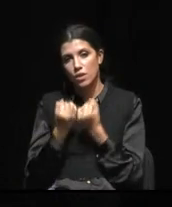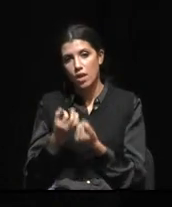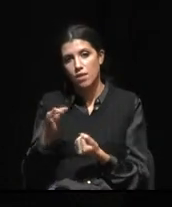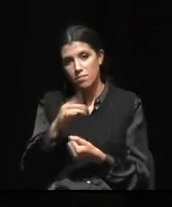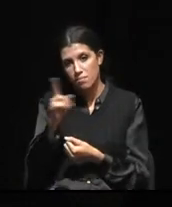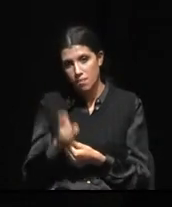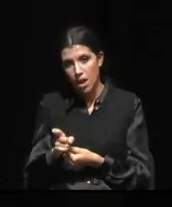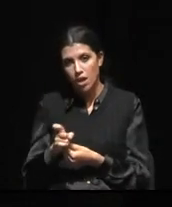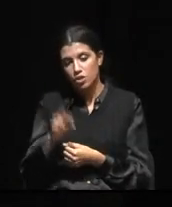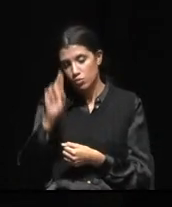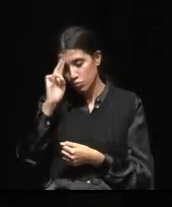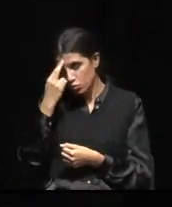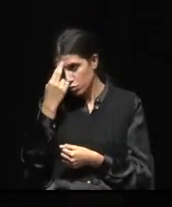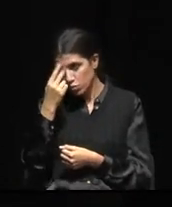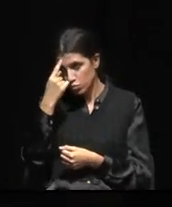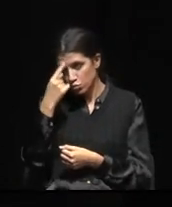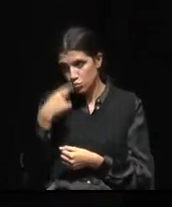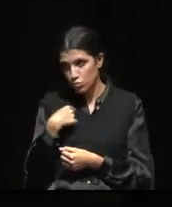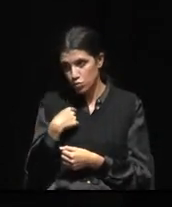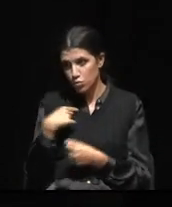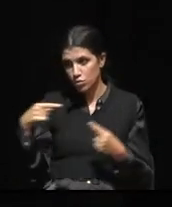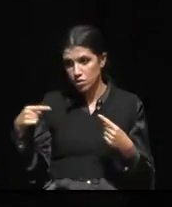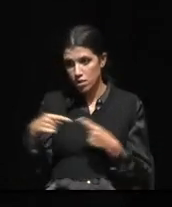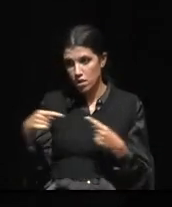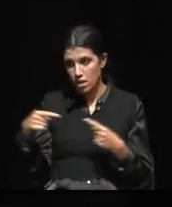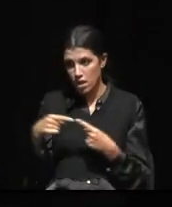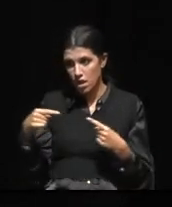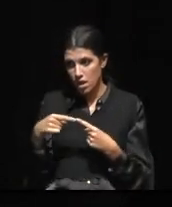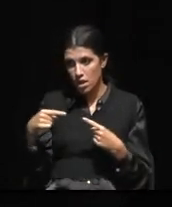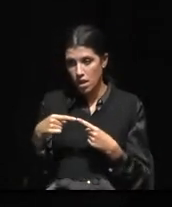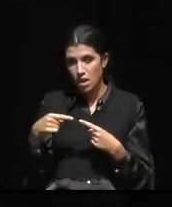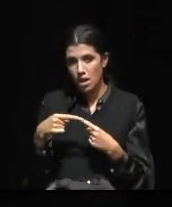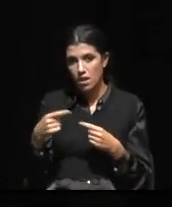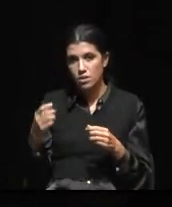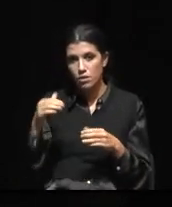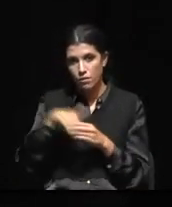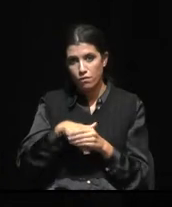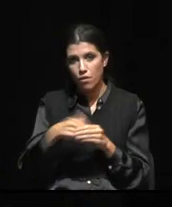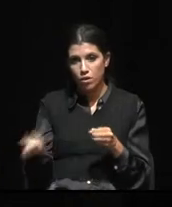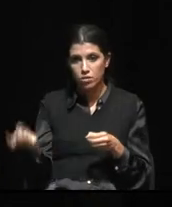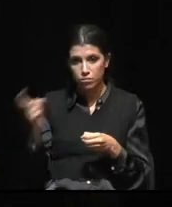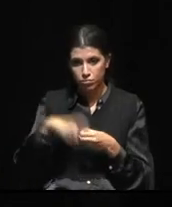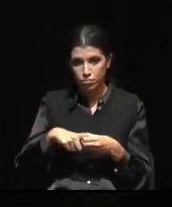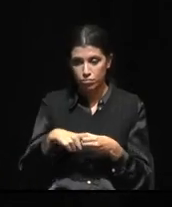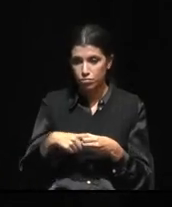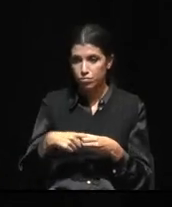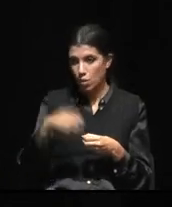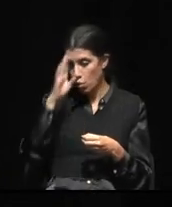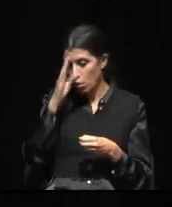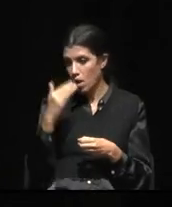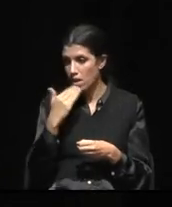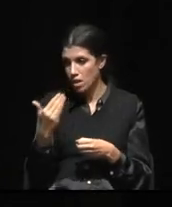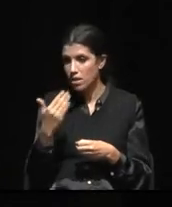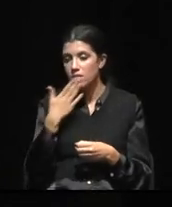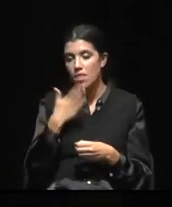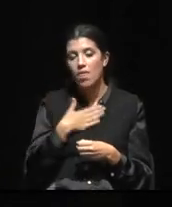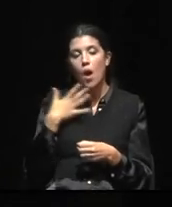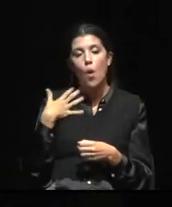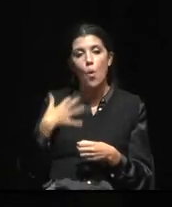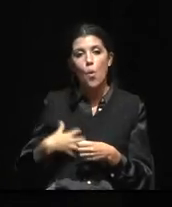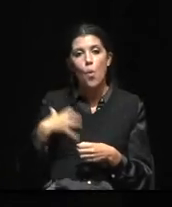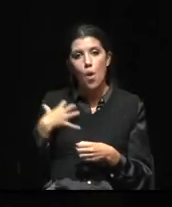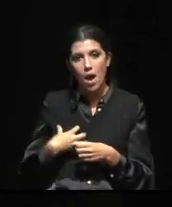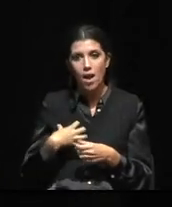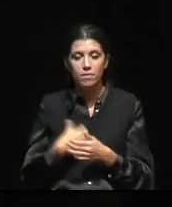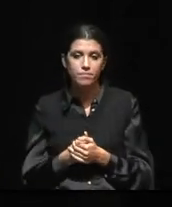resilientes aqui eu sei que o o CDs quer subscrever o nosso voto pelo que desde já agradecemos e que muito nos honra